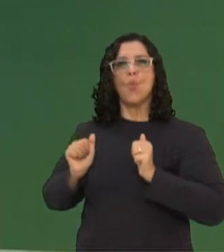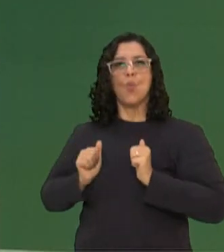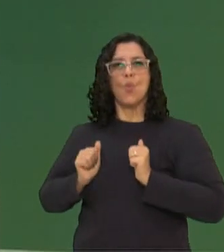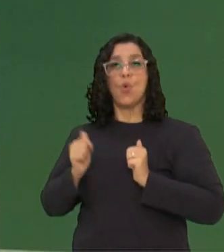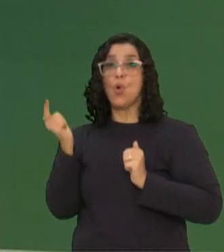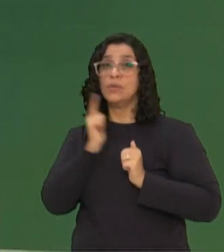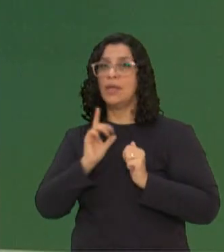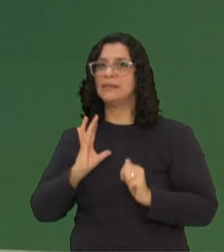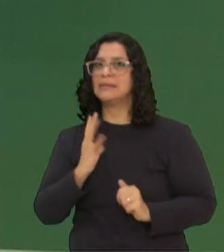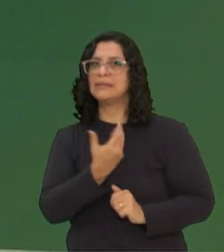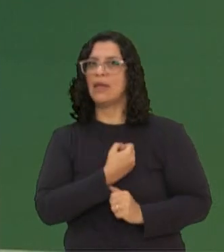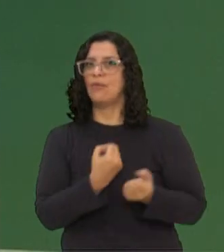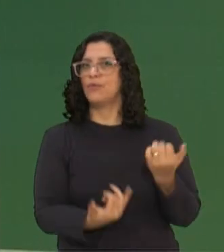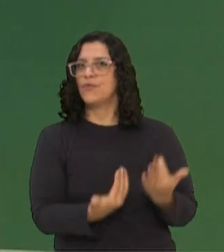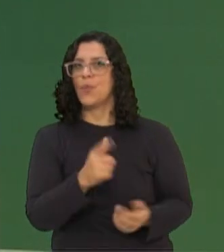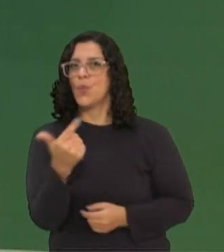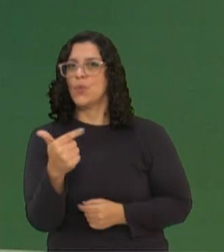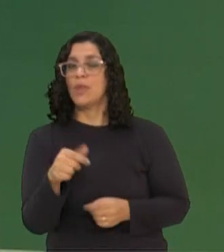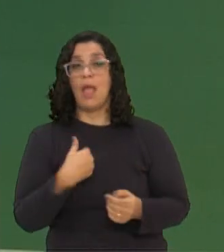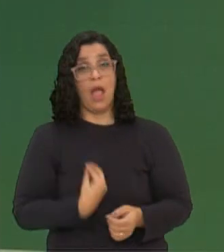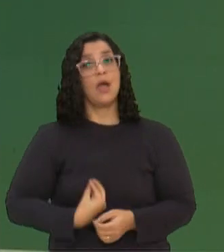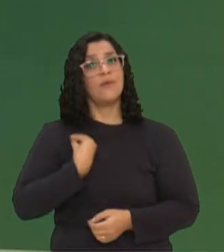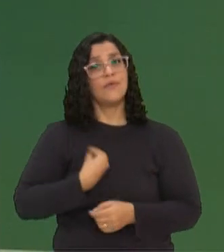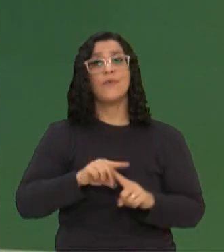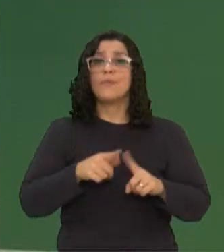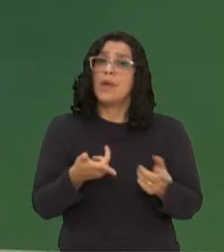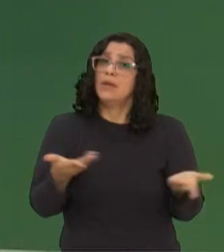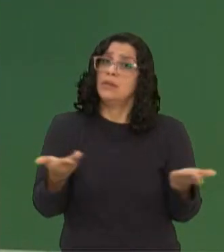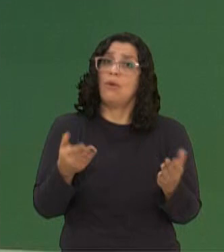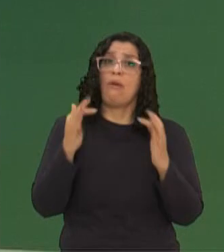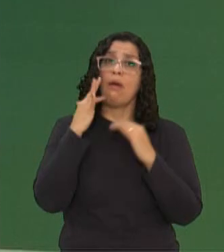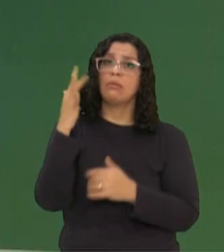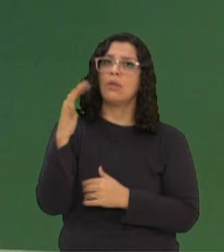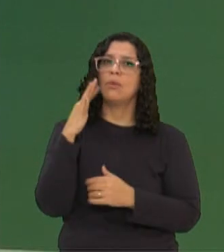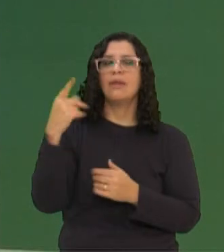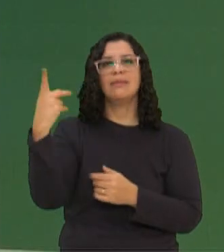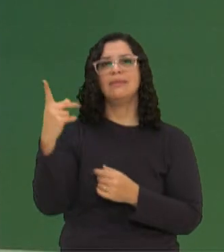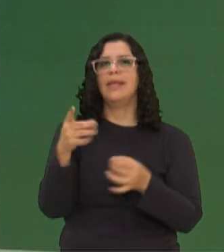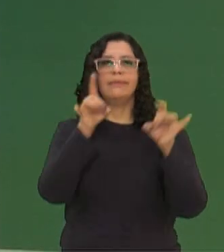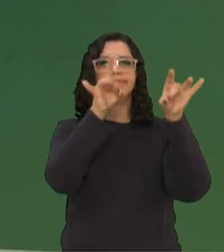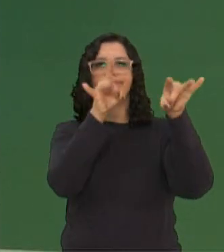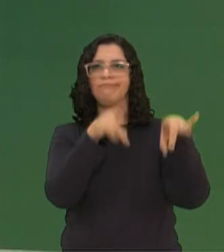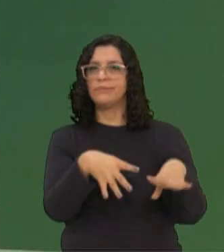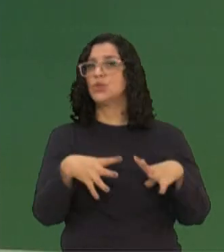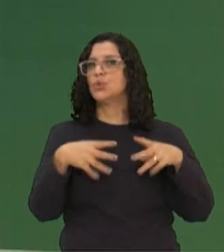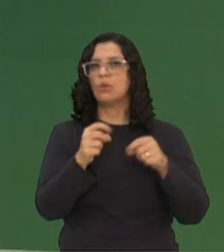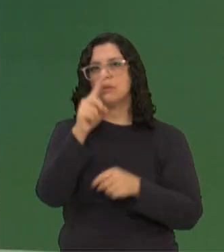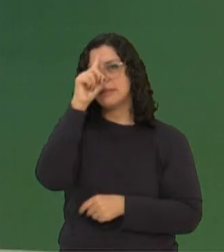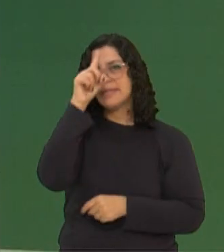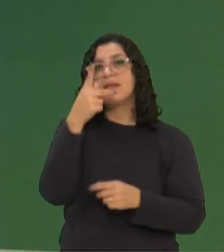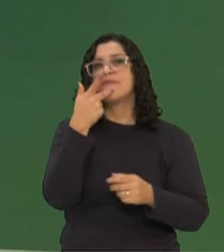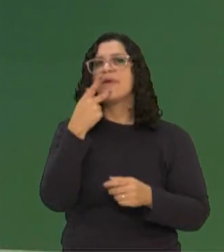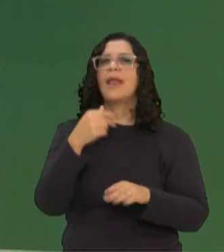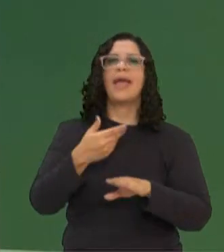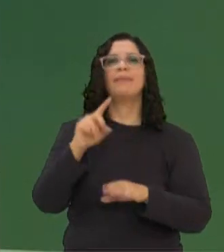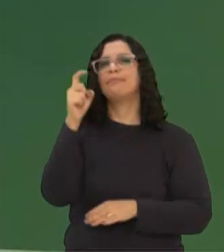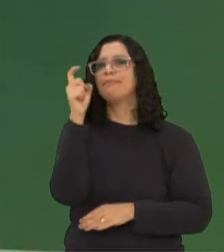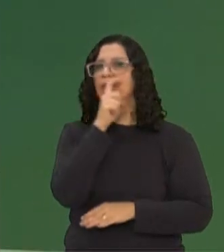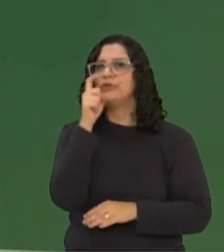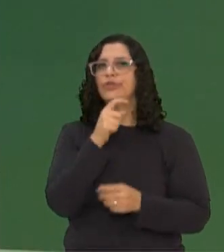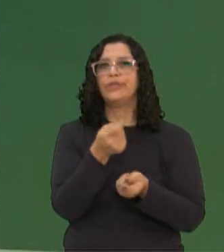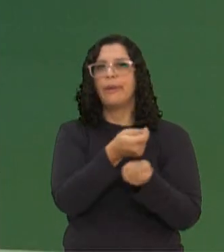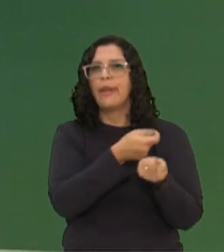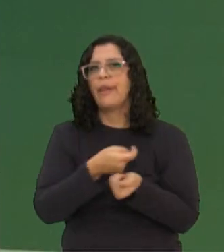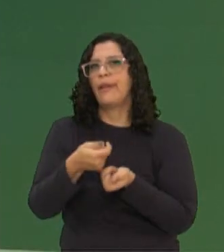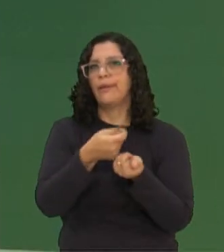fogueira. Ainda permanece vivo, mas ele é obrigado a dizer que todas as ideias dele eram mentirosas,